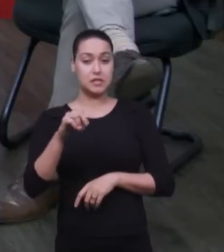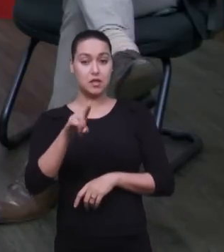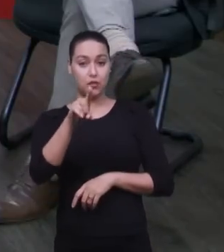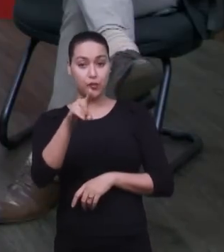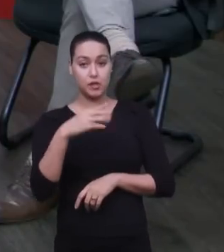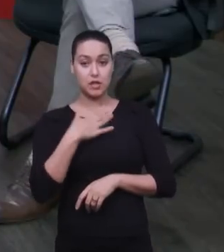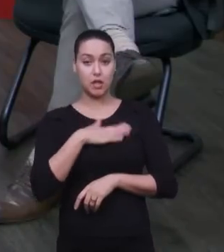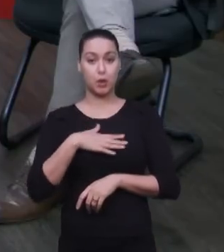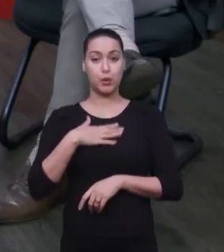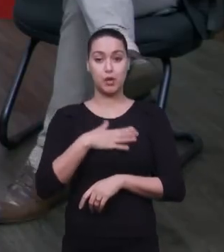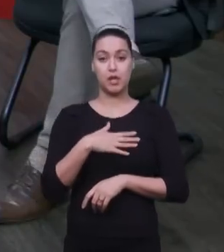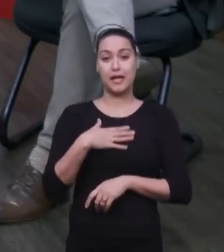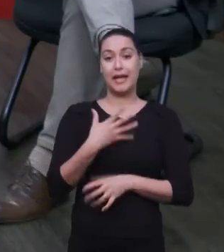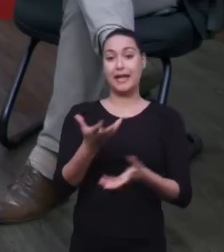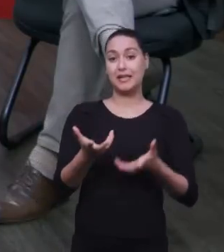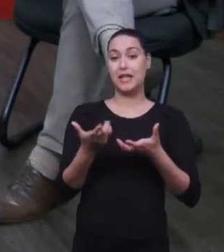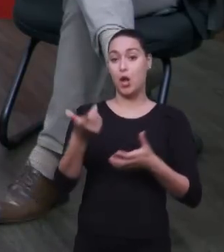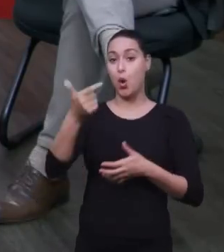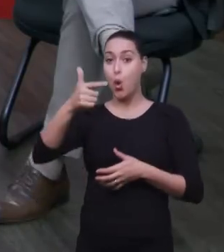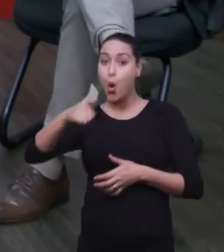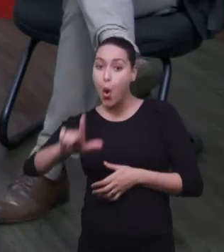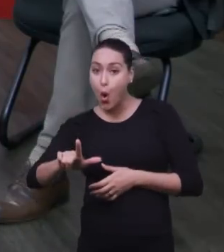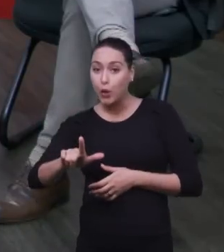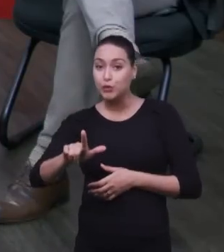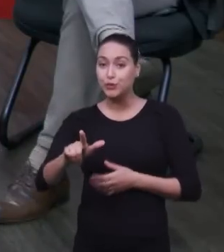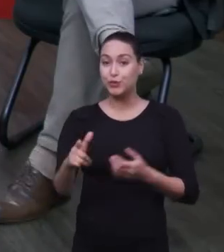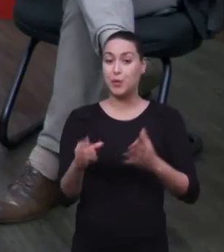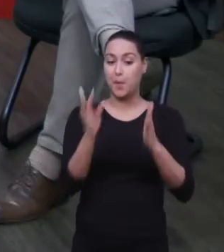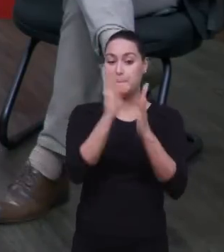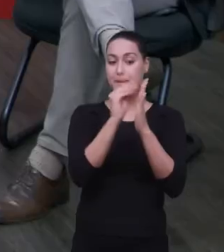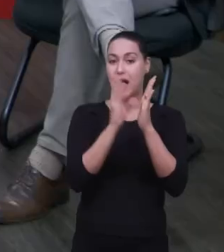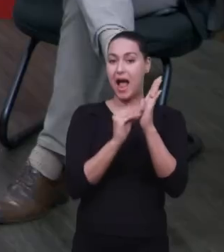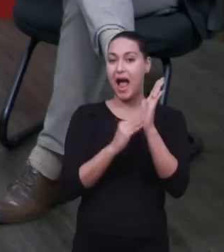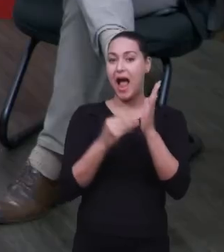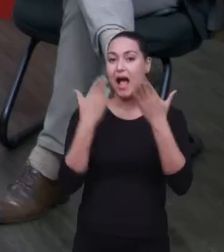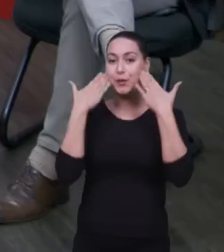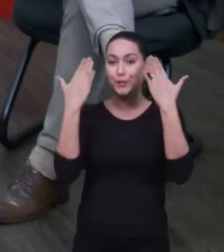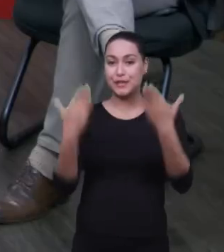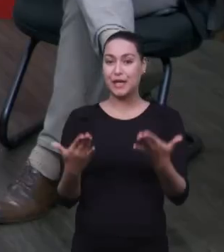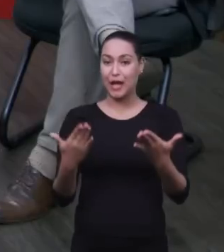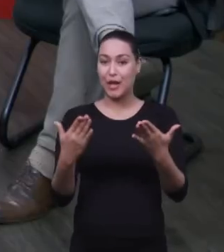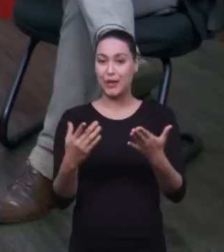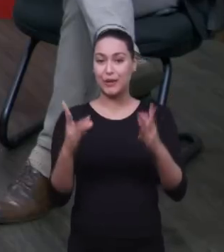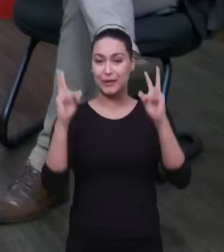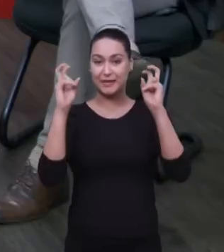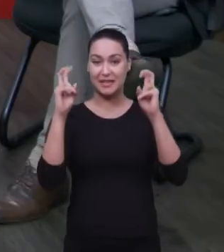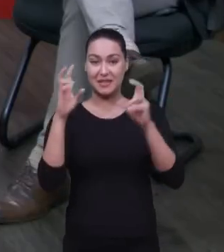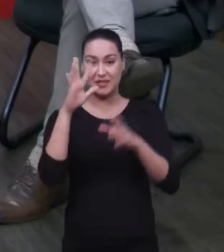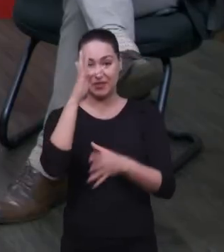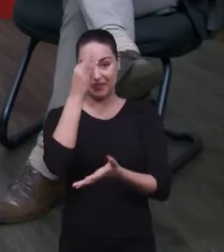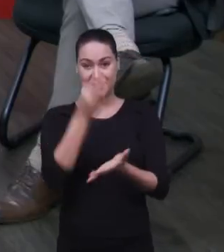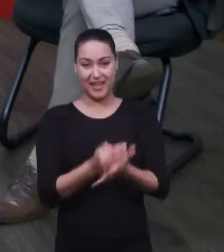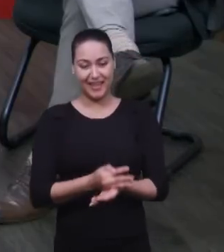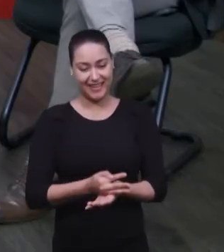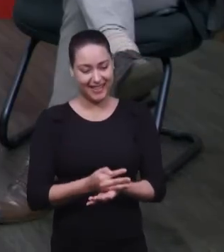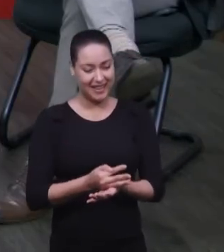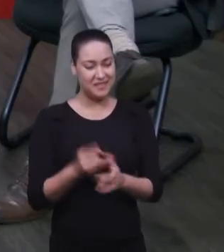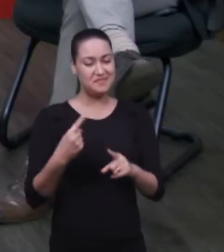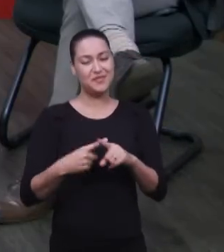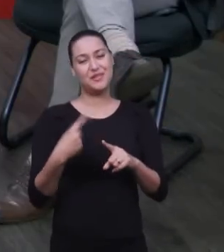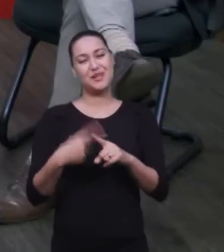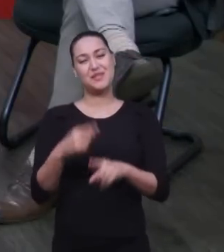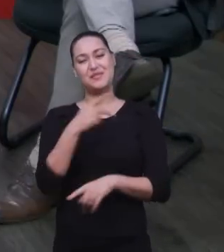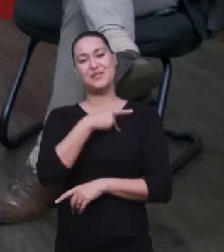gostando desse tema e quer um outro programa sobre esse tema, vai lá no comentário e coloque, eu quero outro programa sobre fé, que o pastor Gilson tem mais